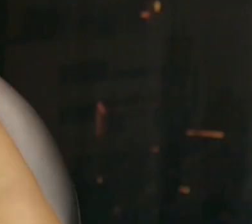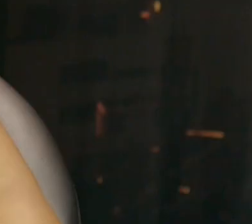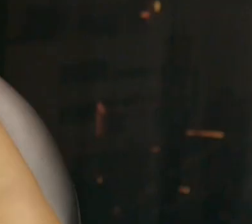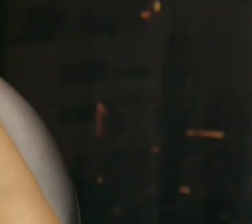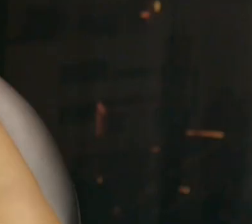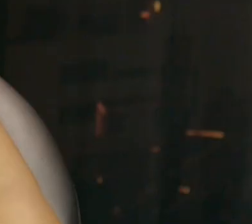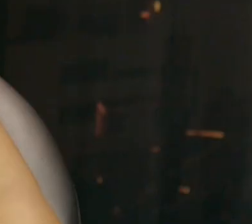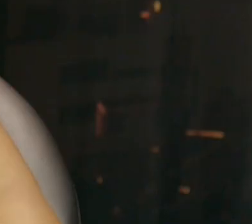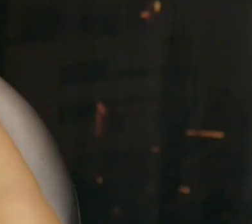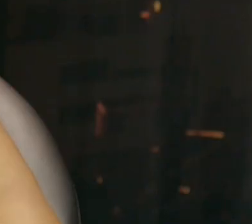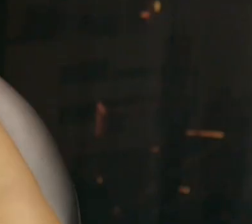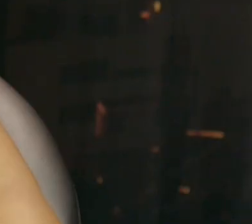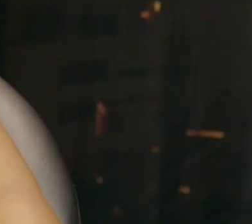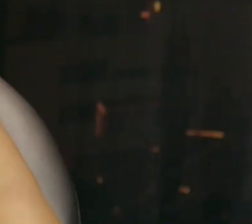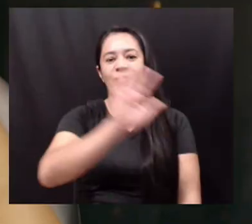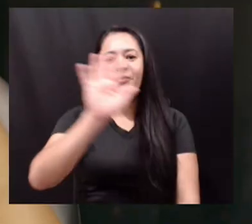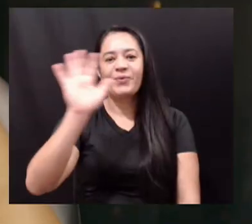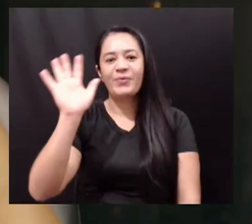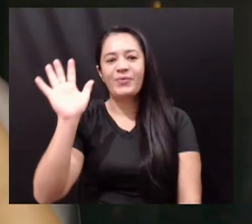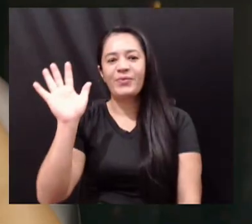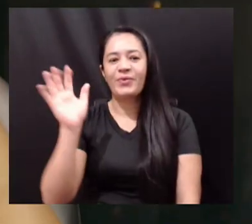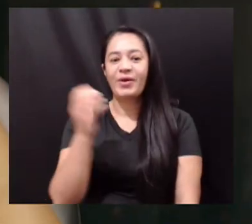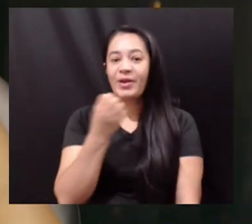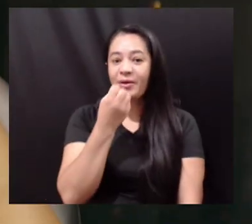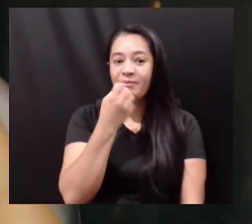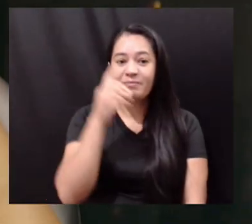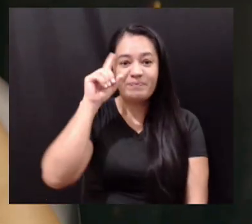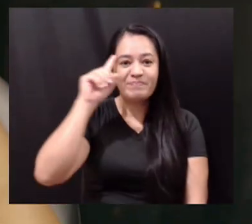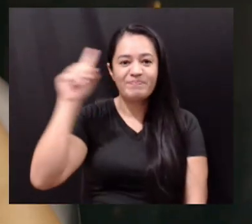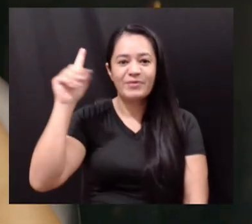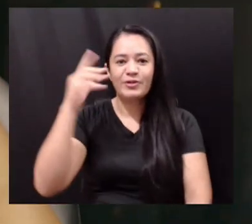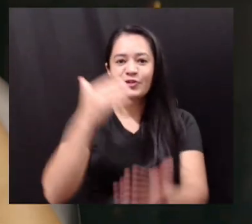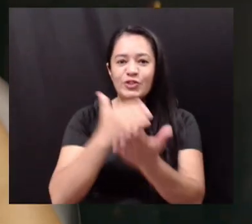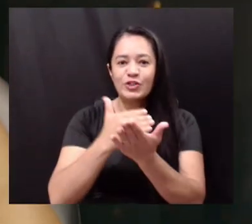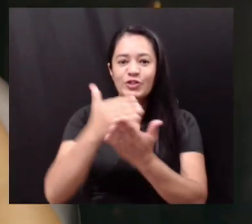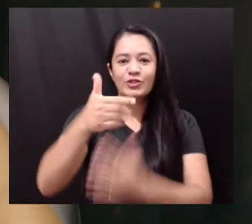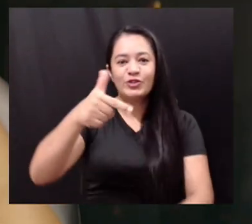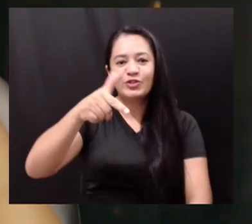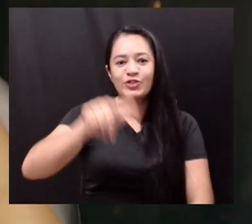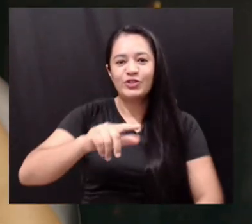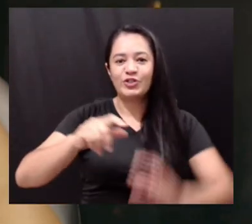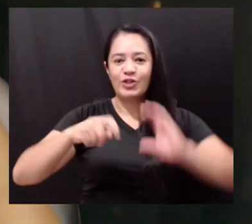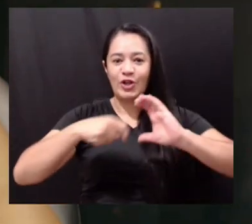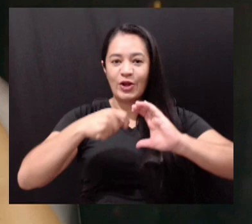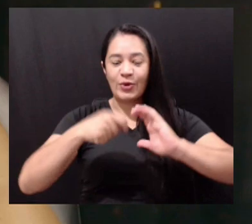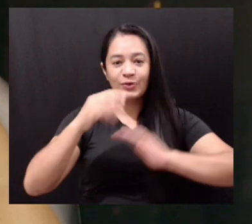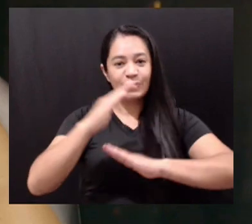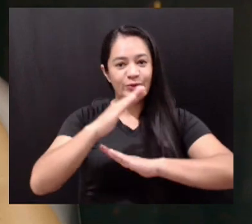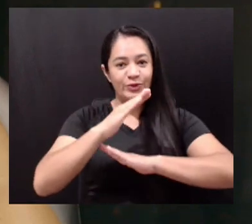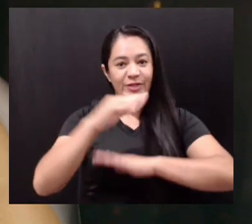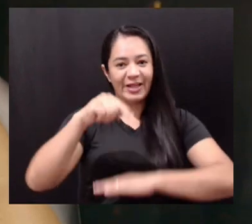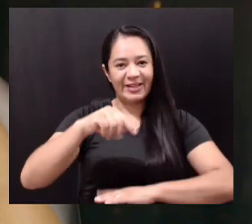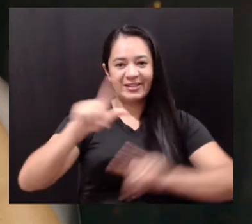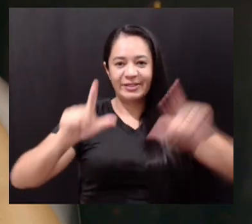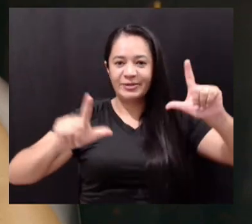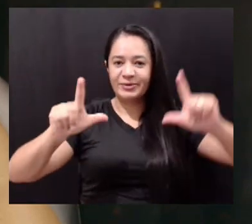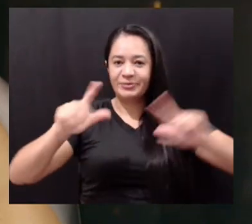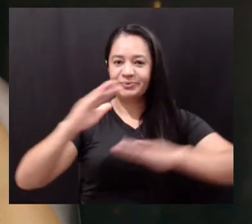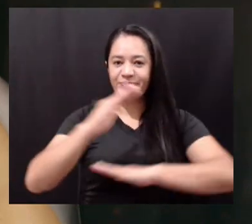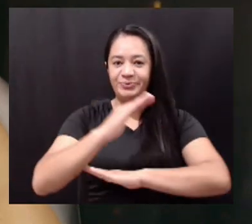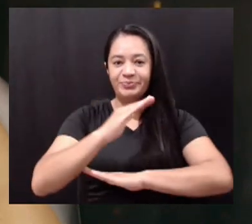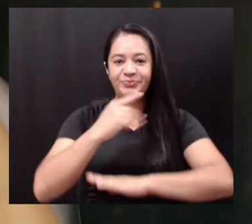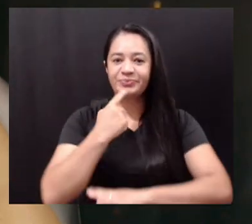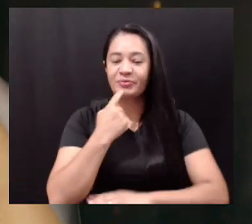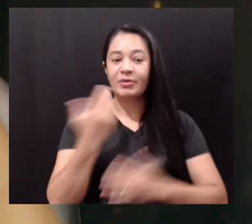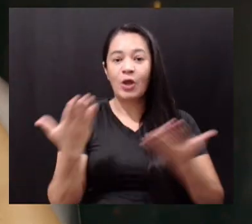Olá, bom dia! Estamos começando mais uma edição do Estúdio Câmara, aqui na TV Câmara Campinas. Hoje é dia 14